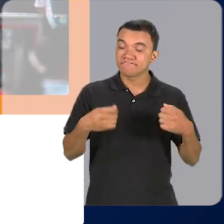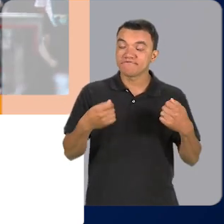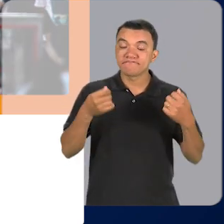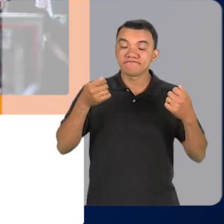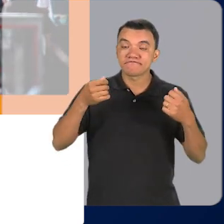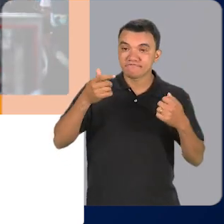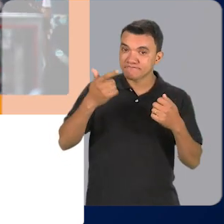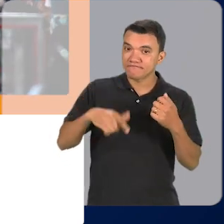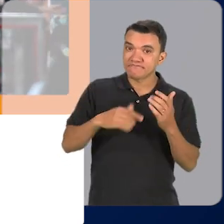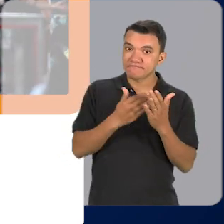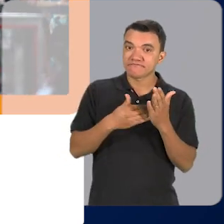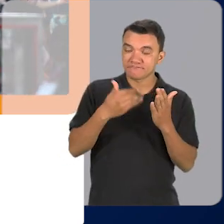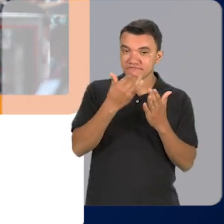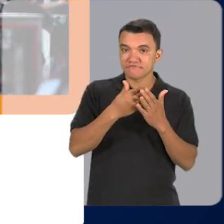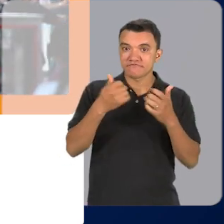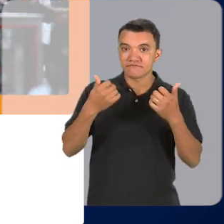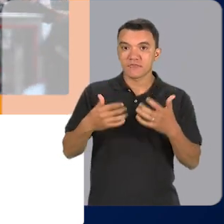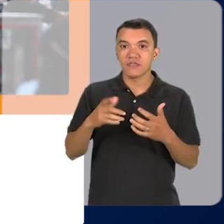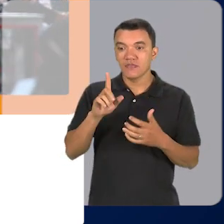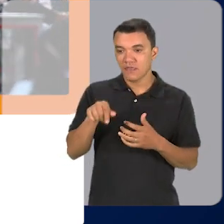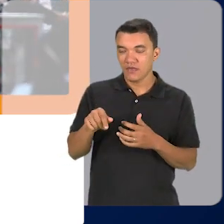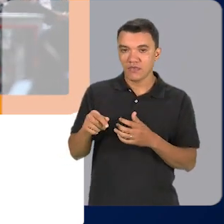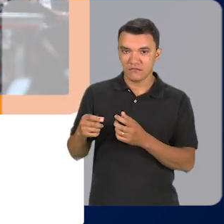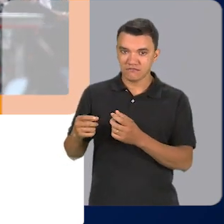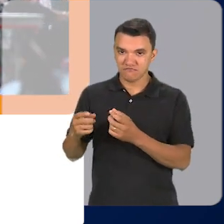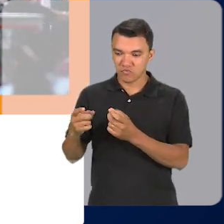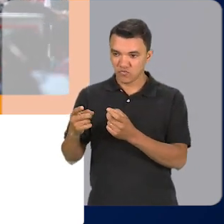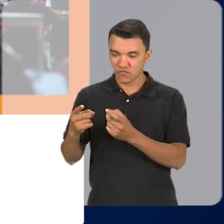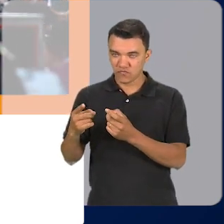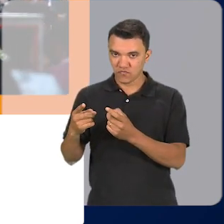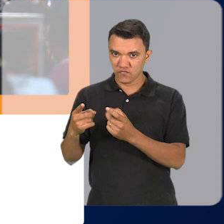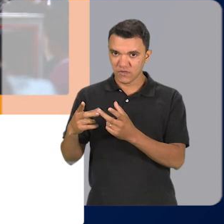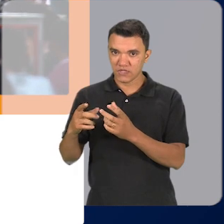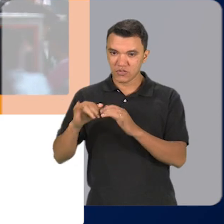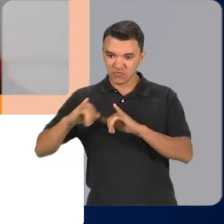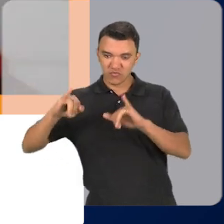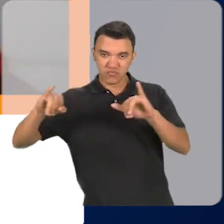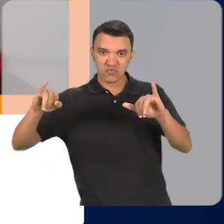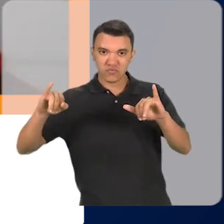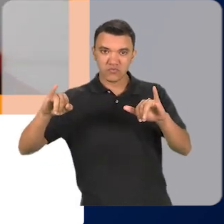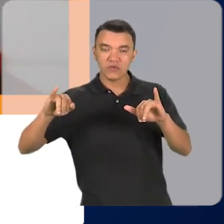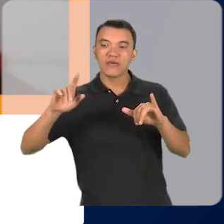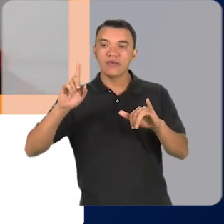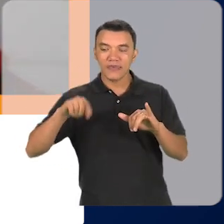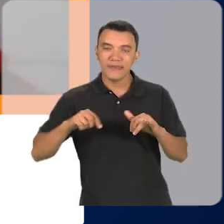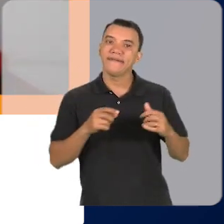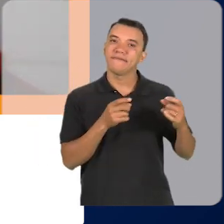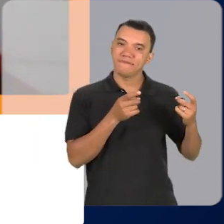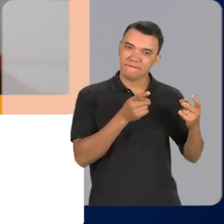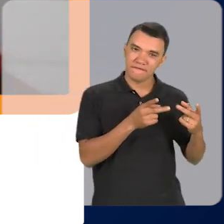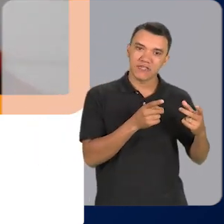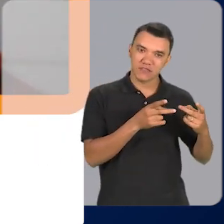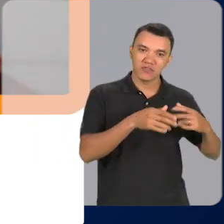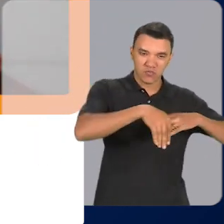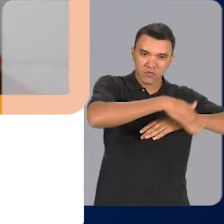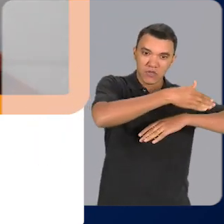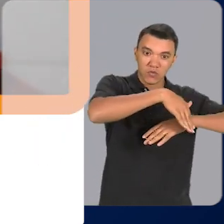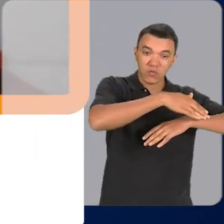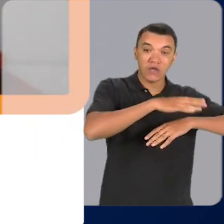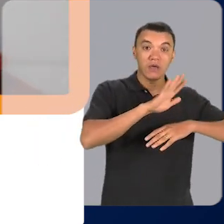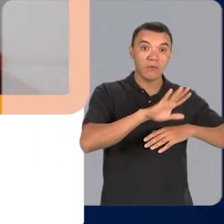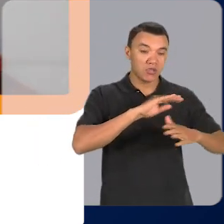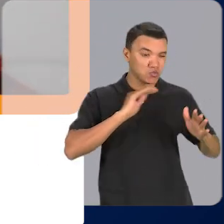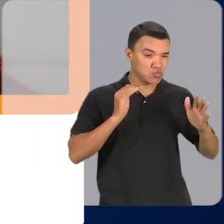um ambulante, mas nem todo ambulante é pregoeiro. E lá na origem mesmo do pregoeiro, o pregoeiro era aquele